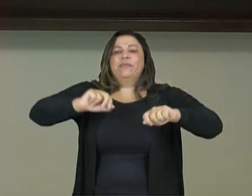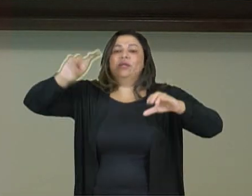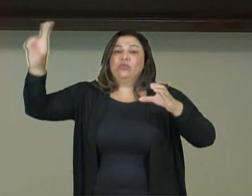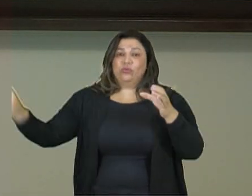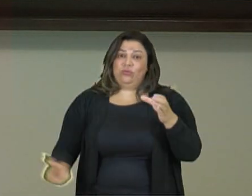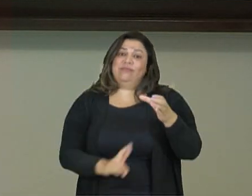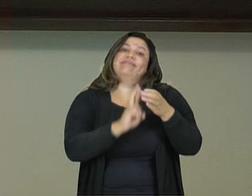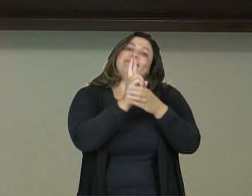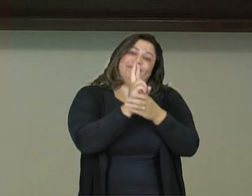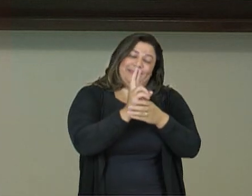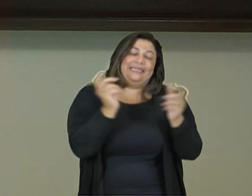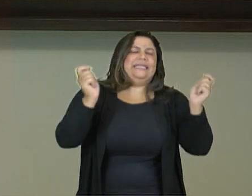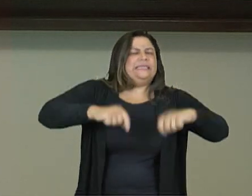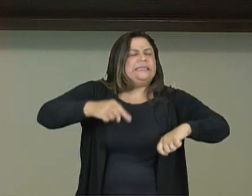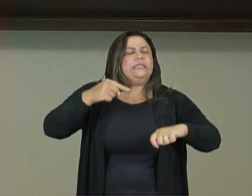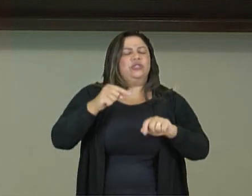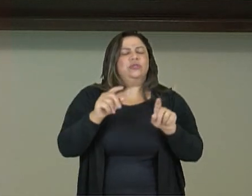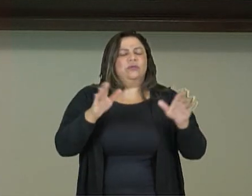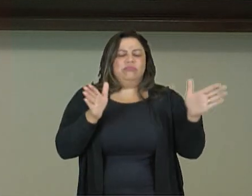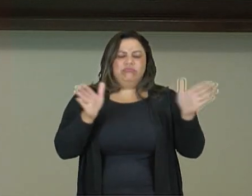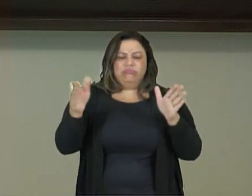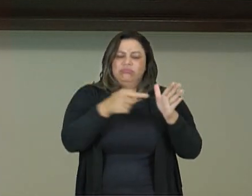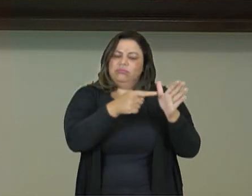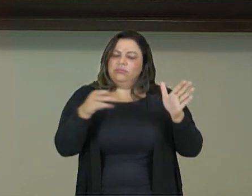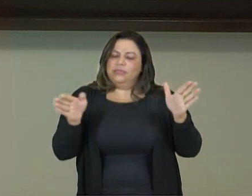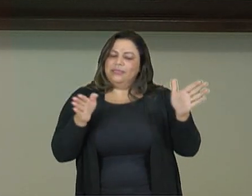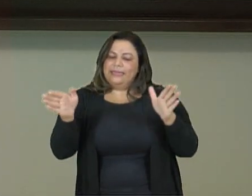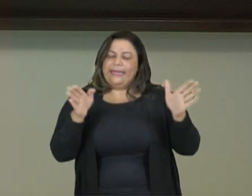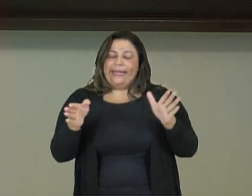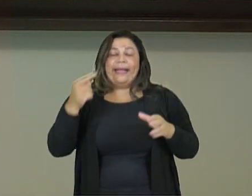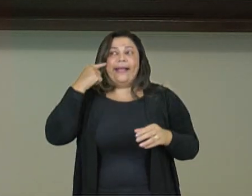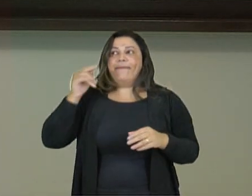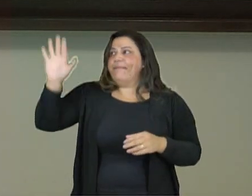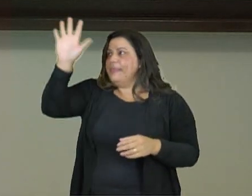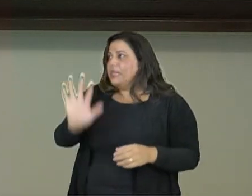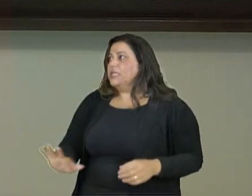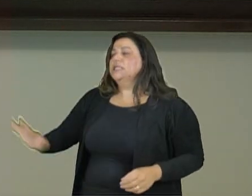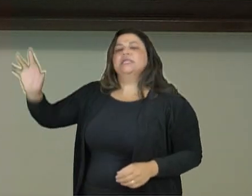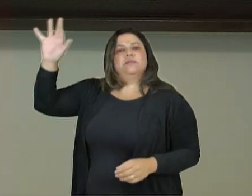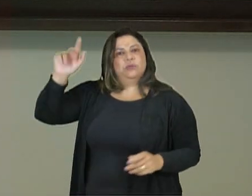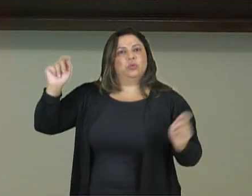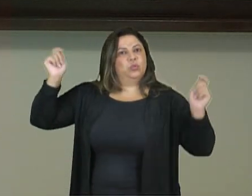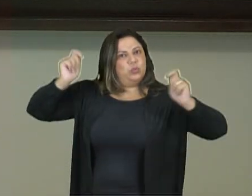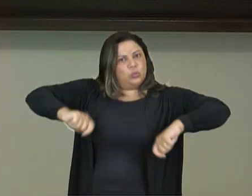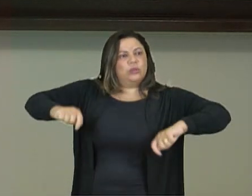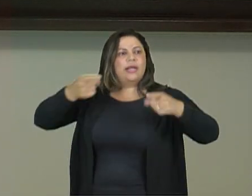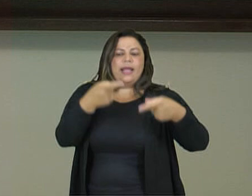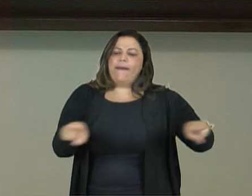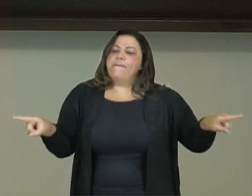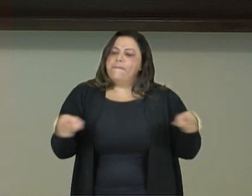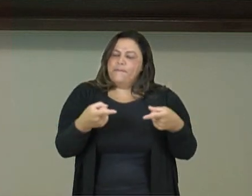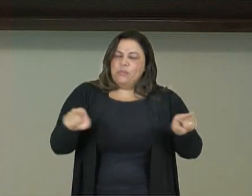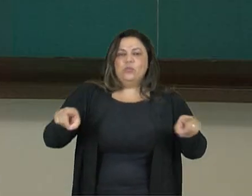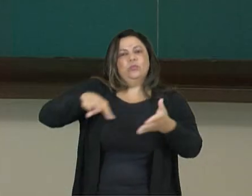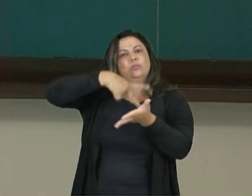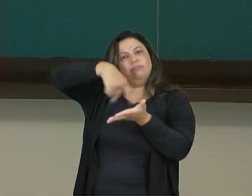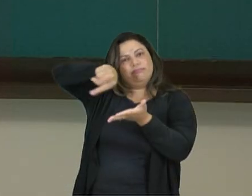eles começaram a pensar mais nessa ideia dos figurinos, da iluminação, do arranjo entre a dança e a música.